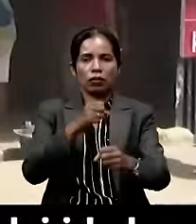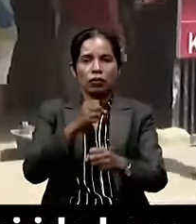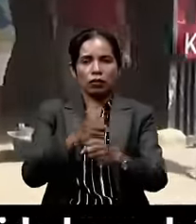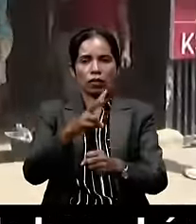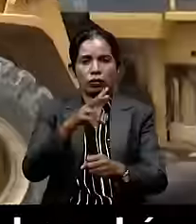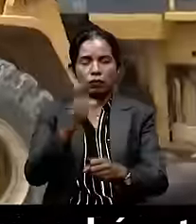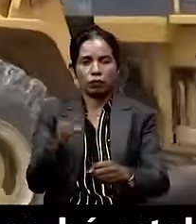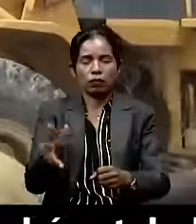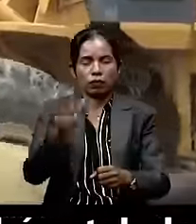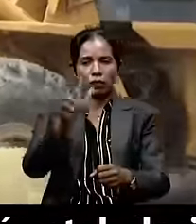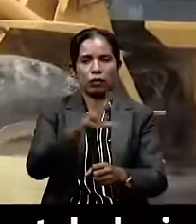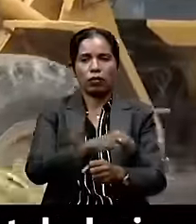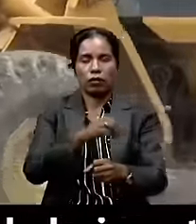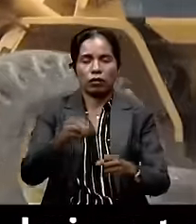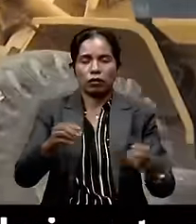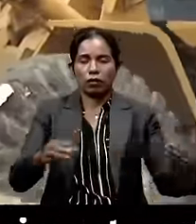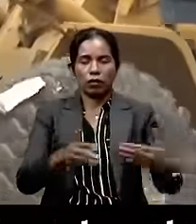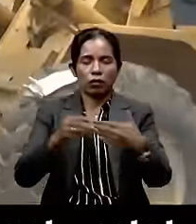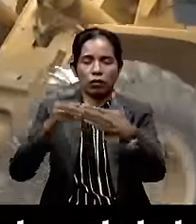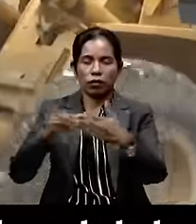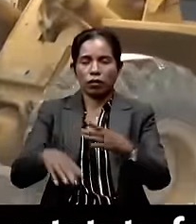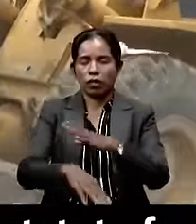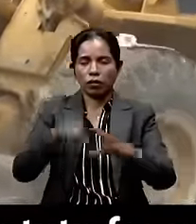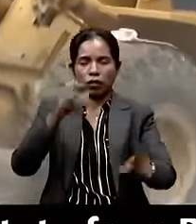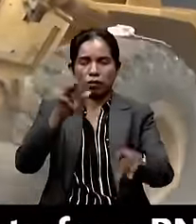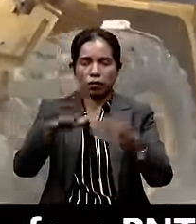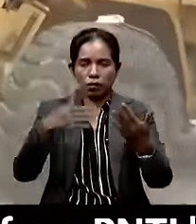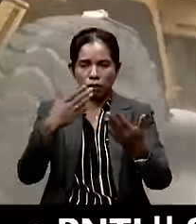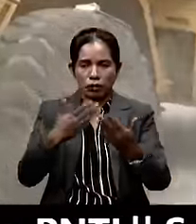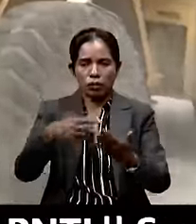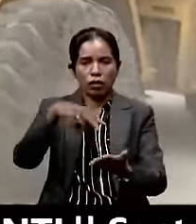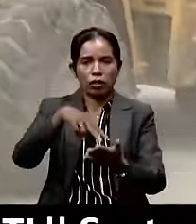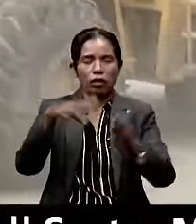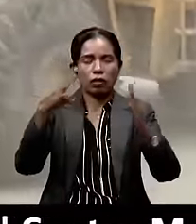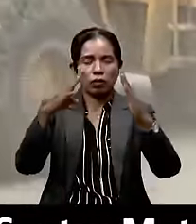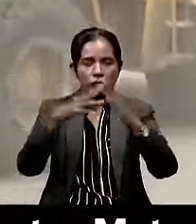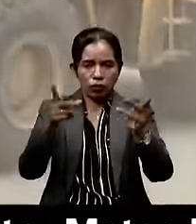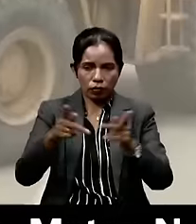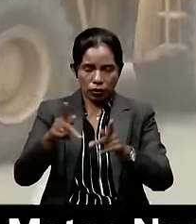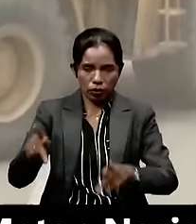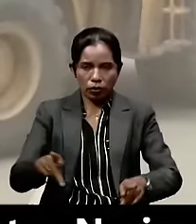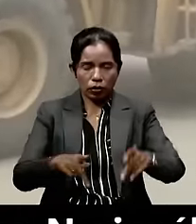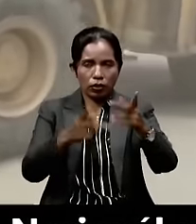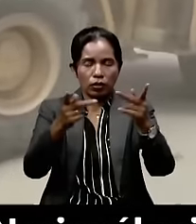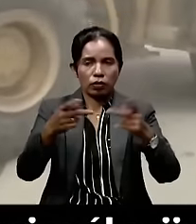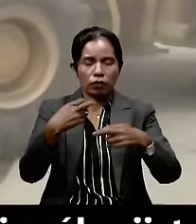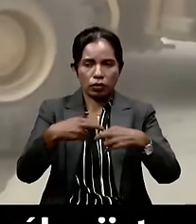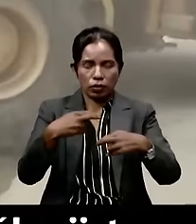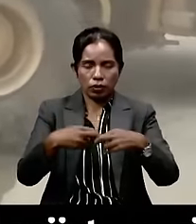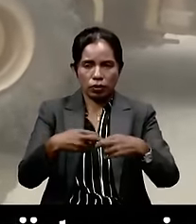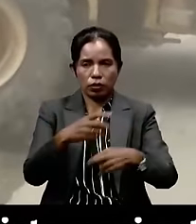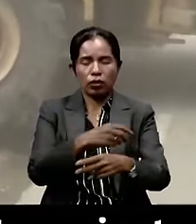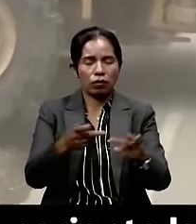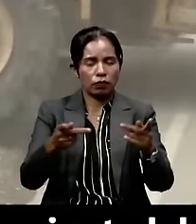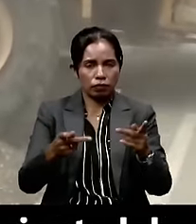ranul recintolo o de organiza hasai comunidade nebe makhari uma e espaço público e a fate risco no área